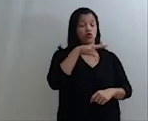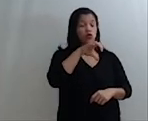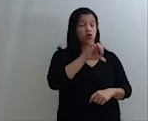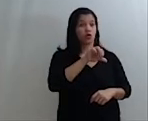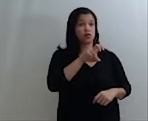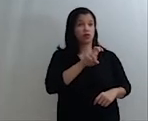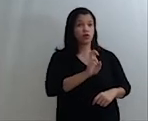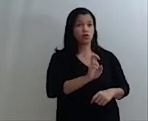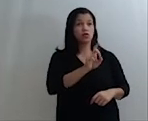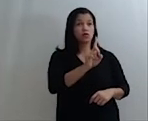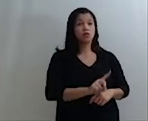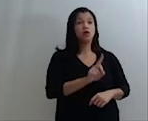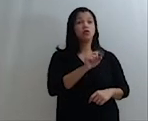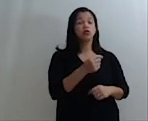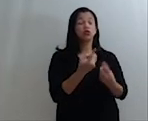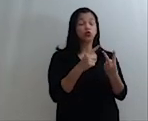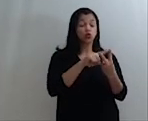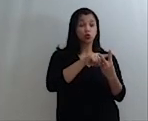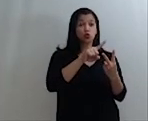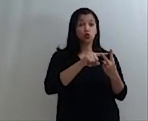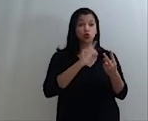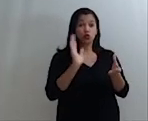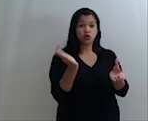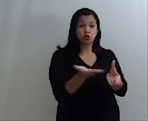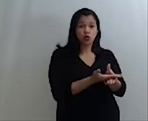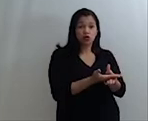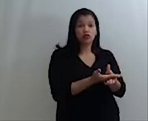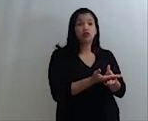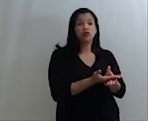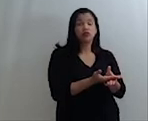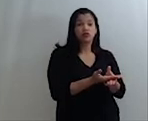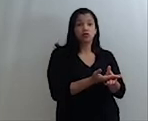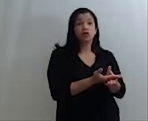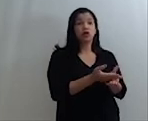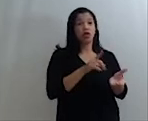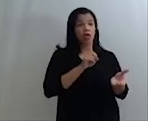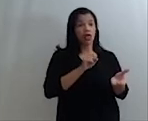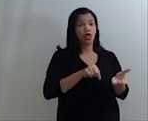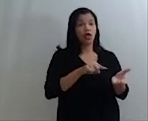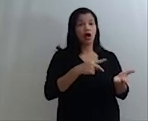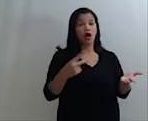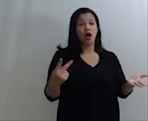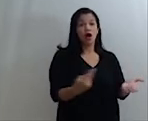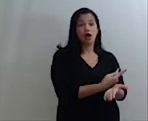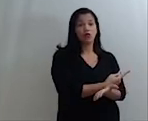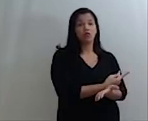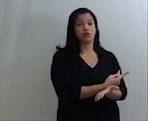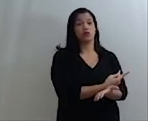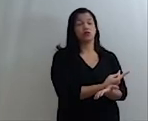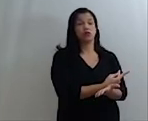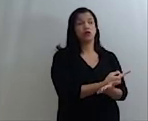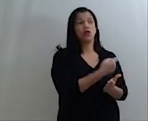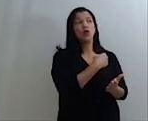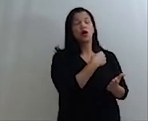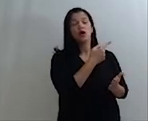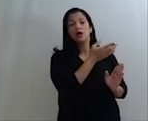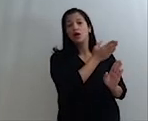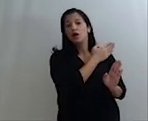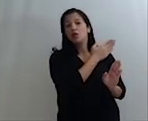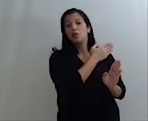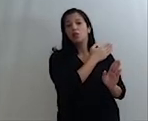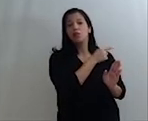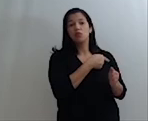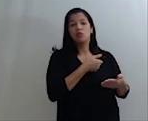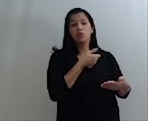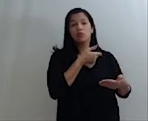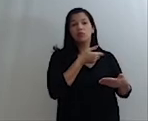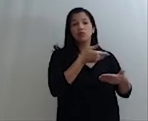Laurita Vaz os dois casos foram de Santa Catarina não não à tua eh os dois casos recentes foram de Santa Catarina eh o